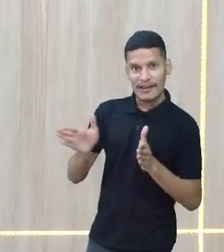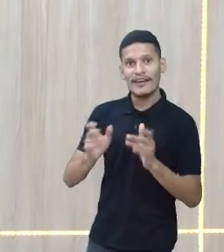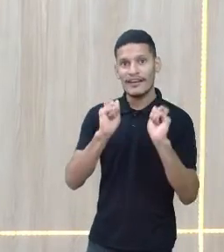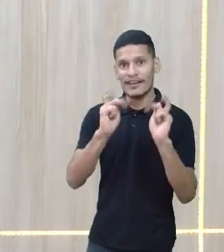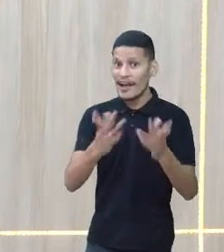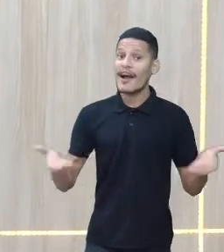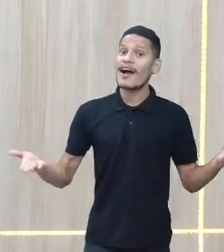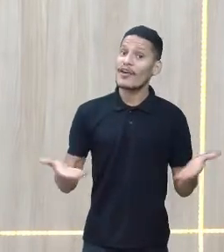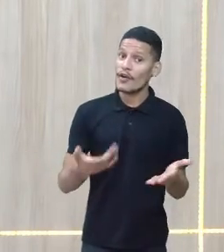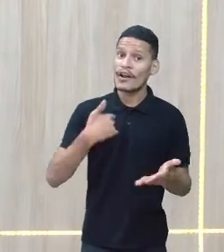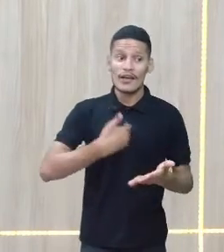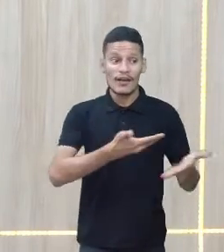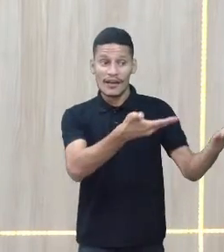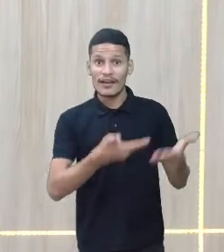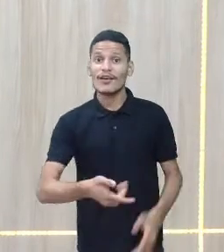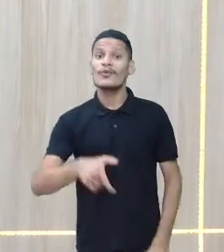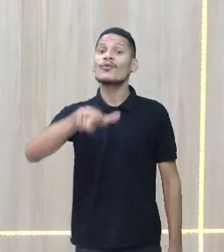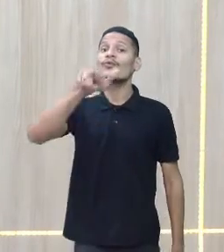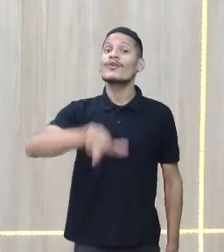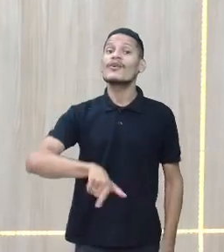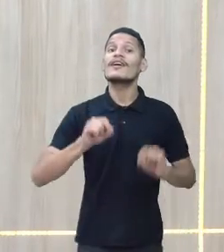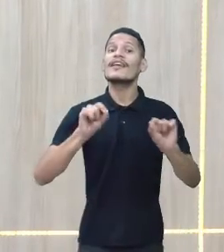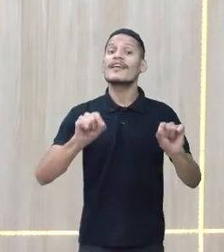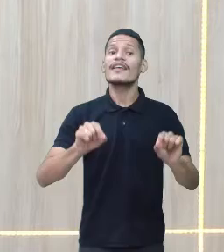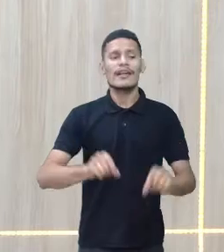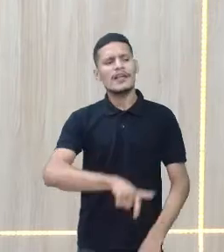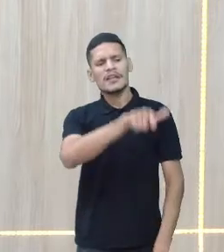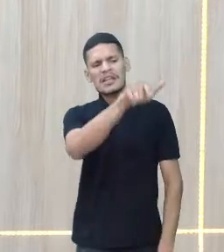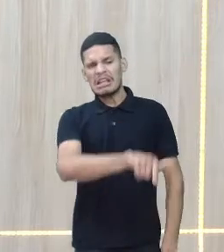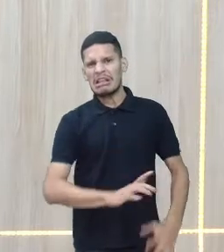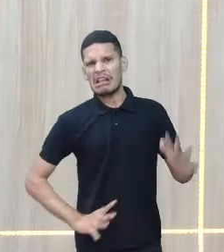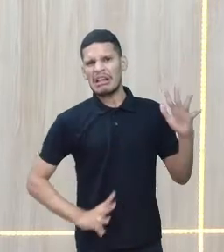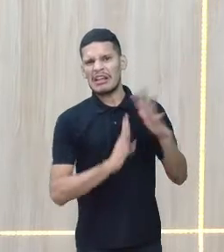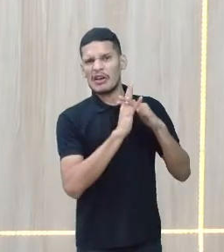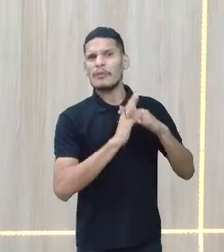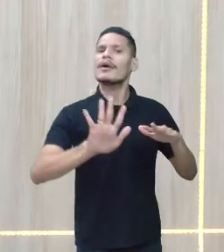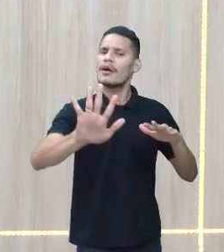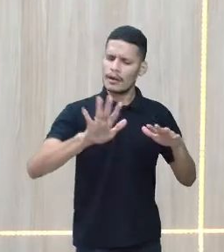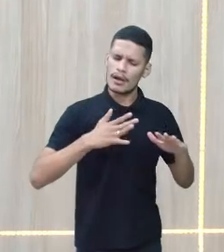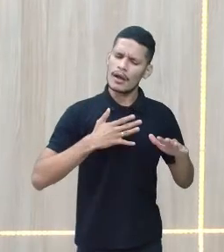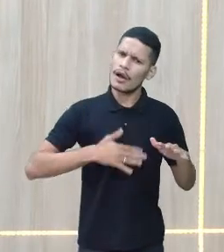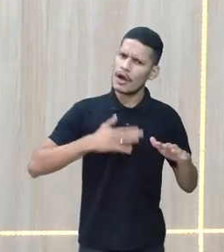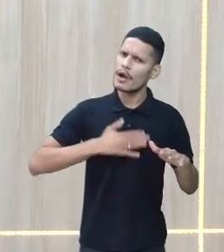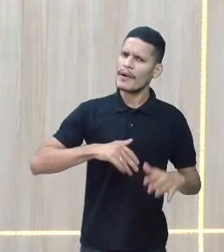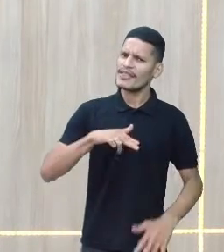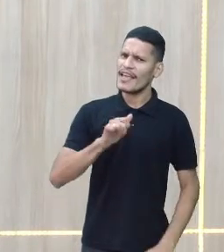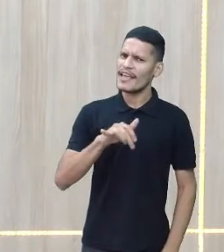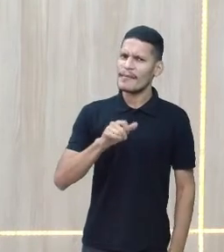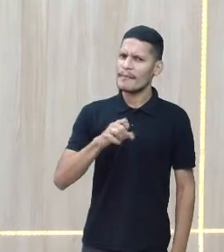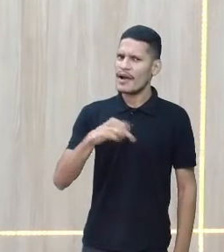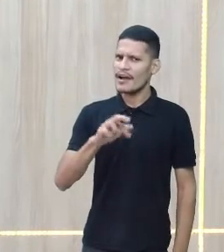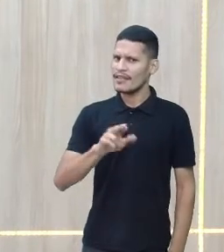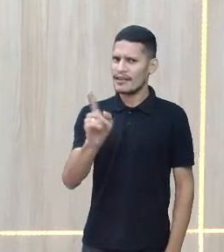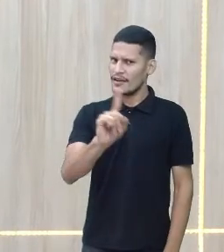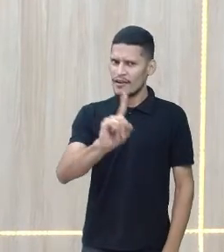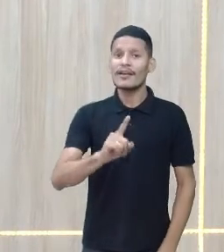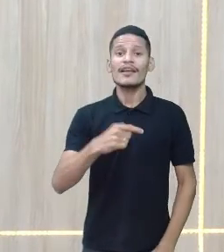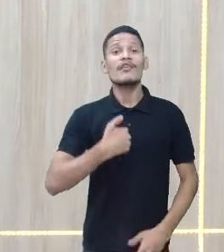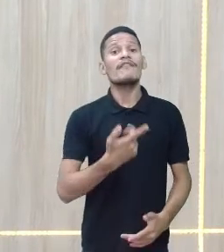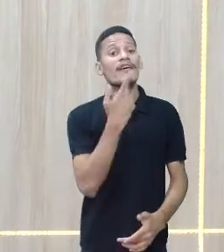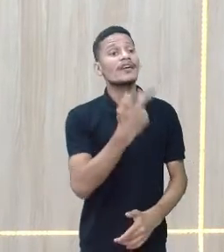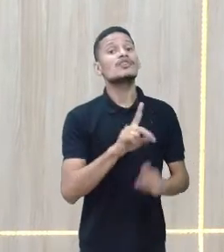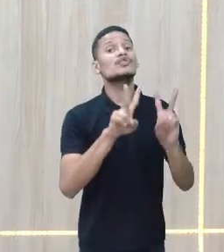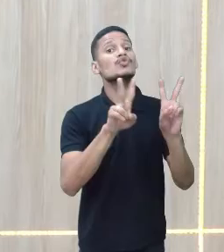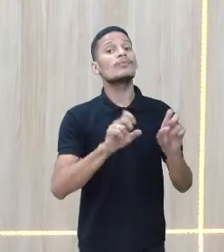vou passar a bola pro jogador caríssimo, viu? Calma, não é Neymar que veio ontem aqui não, viu? Eu tô falando do